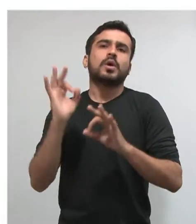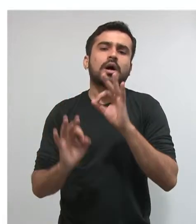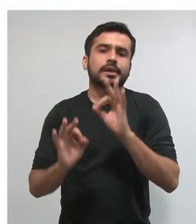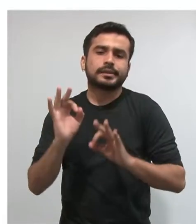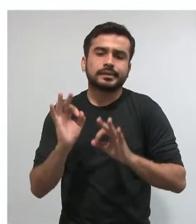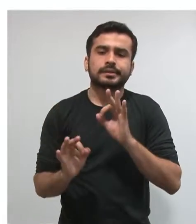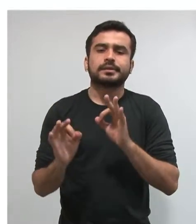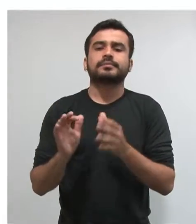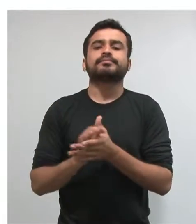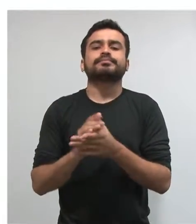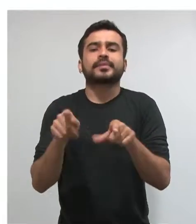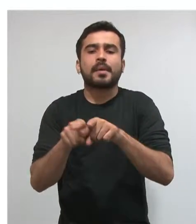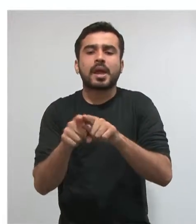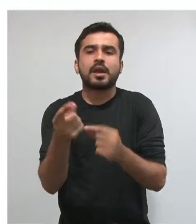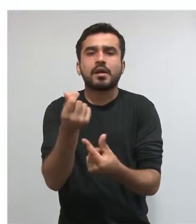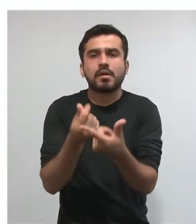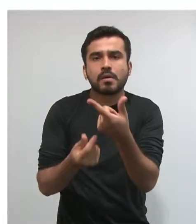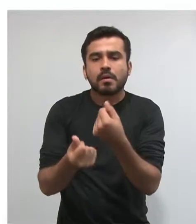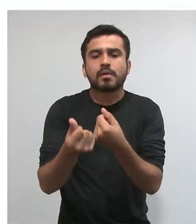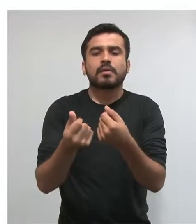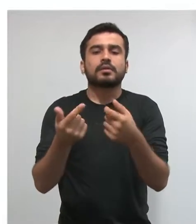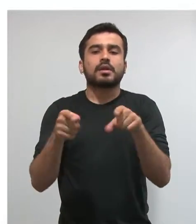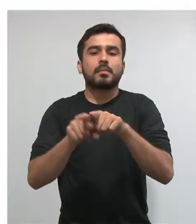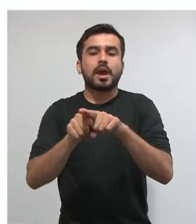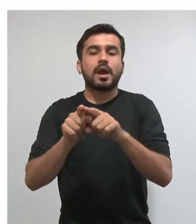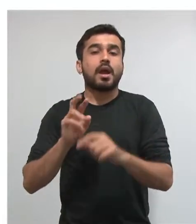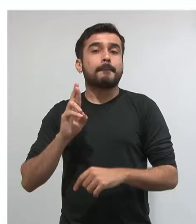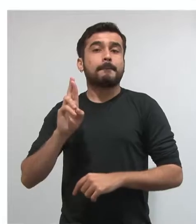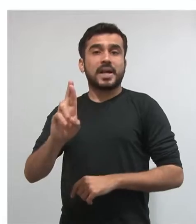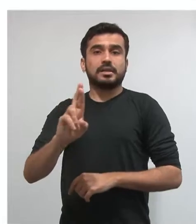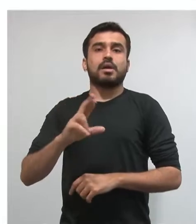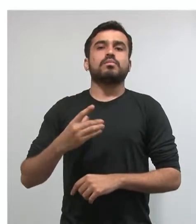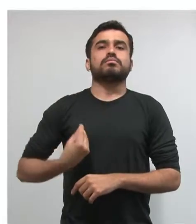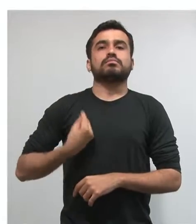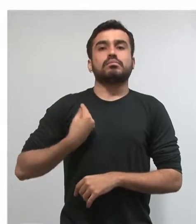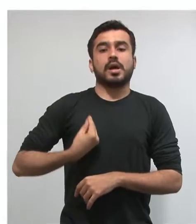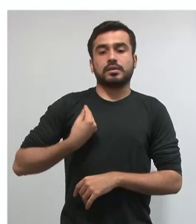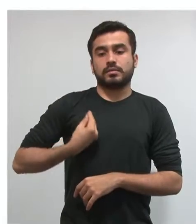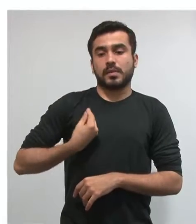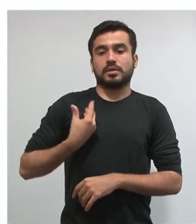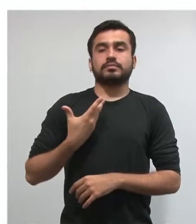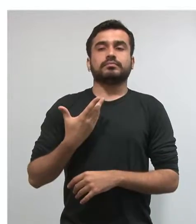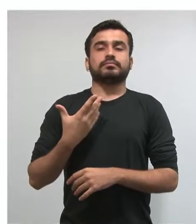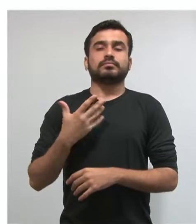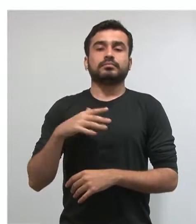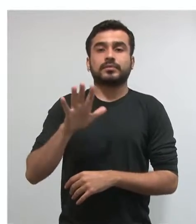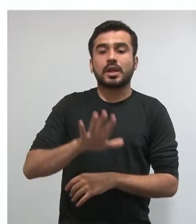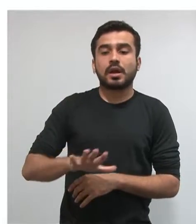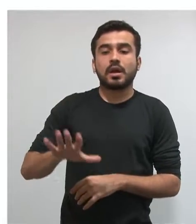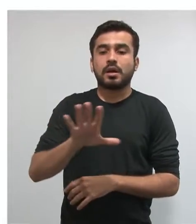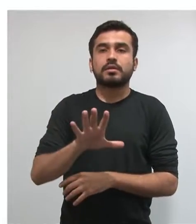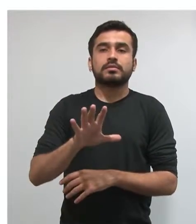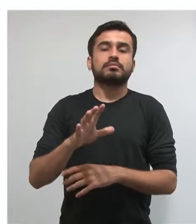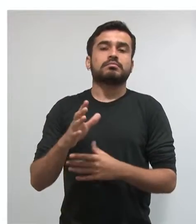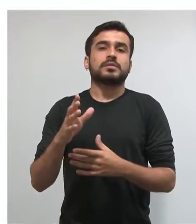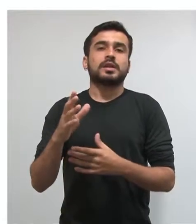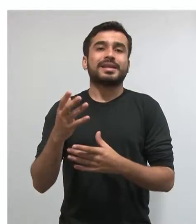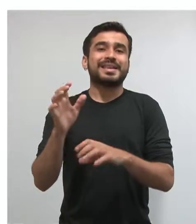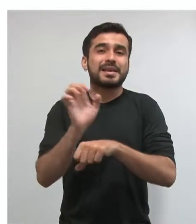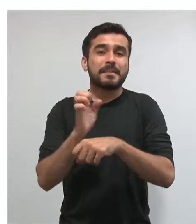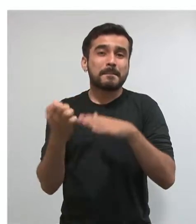programação financeira, representação e participação interfaces de socioestatais,